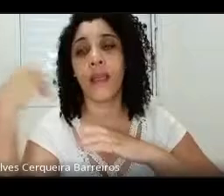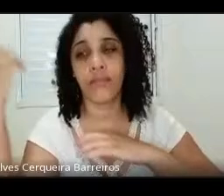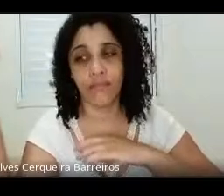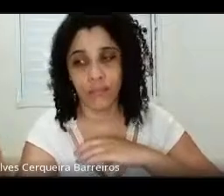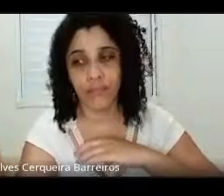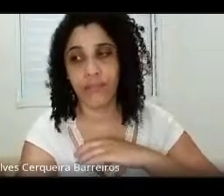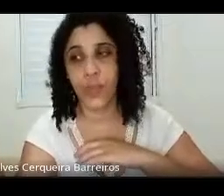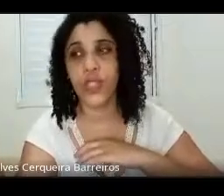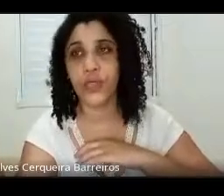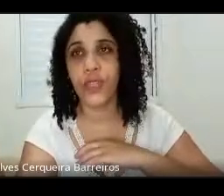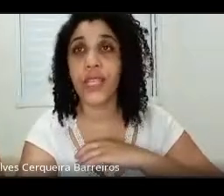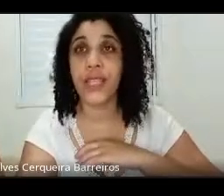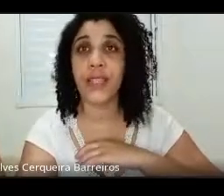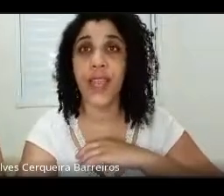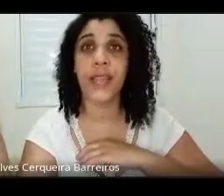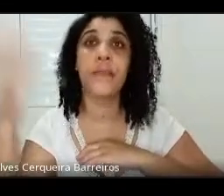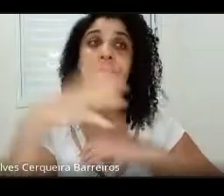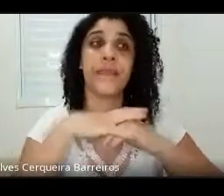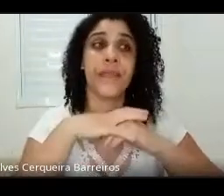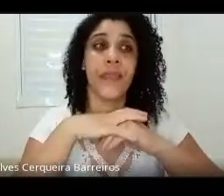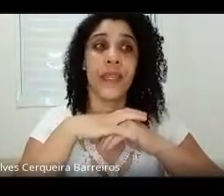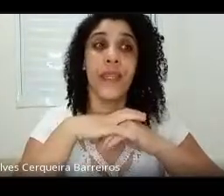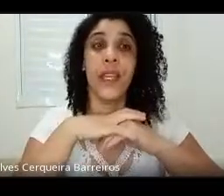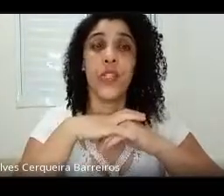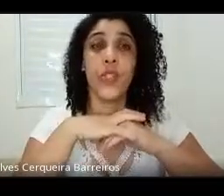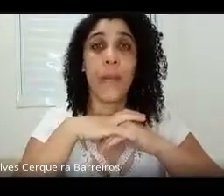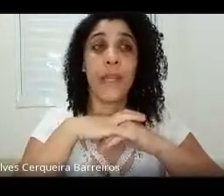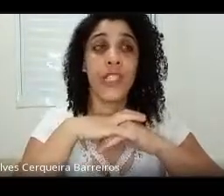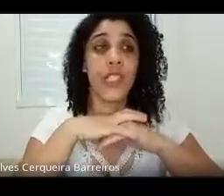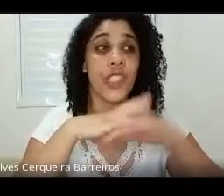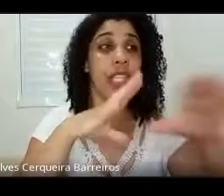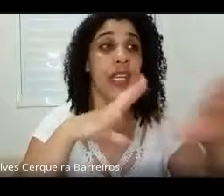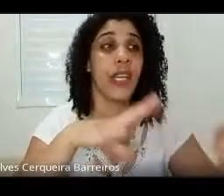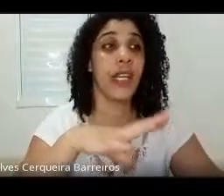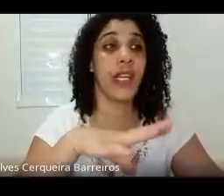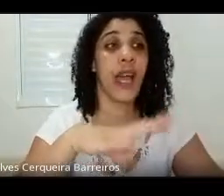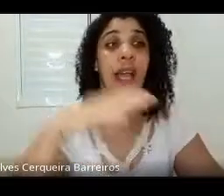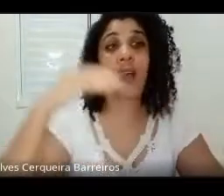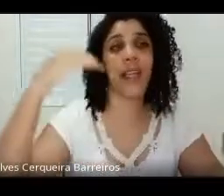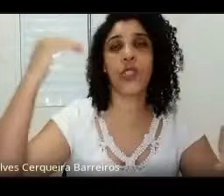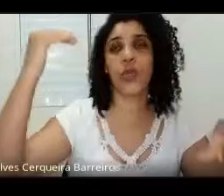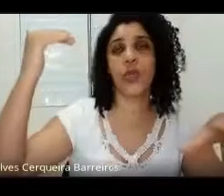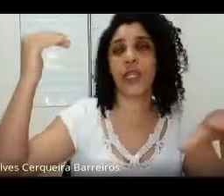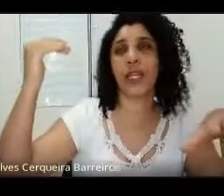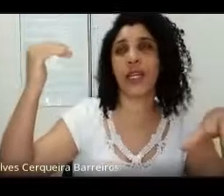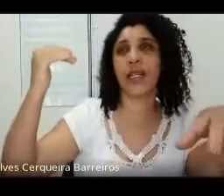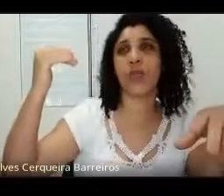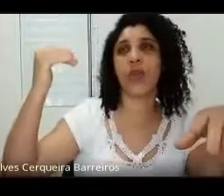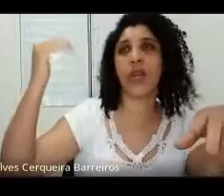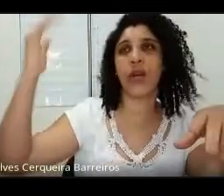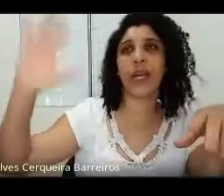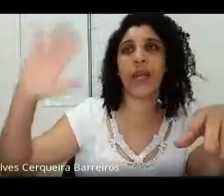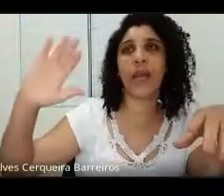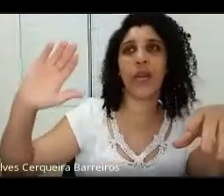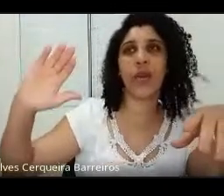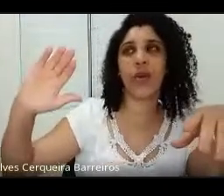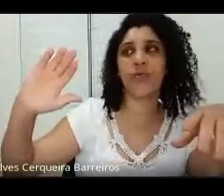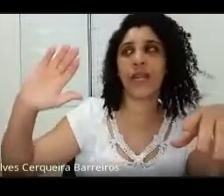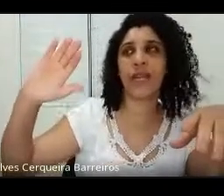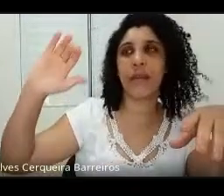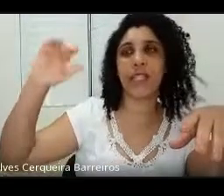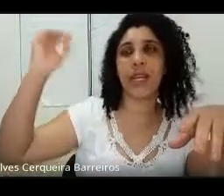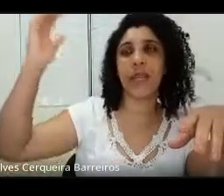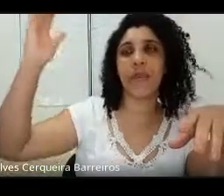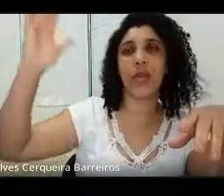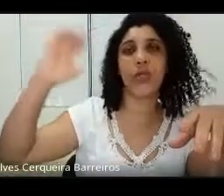também pode vir essa ideia justamente de a estrutura da língua oral ela é melhor,